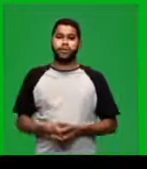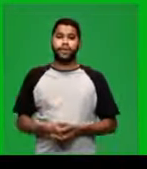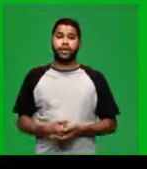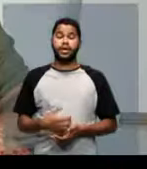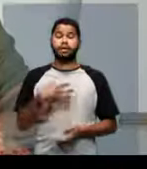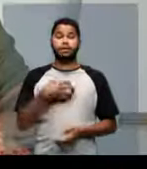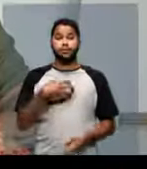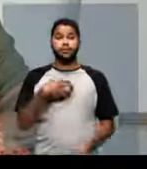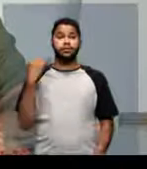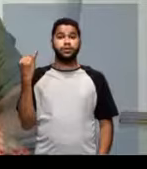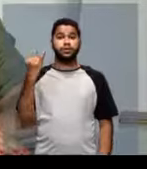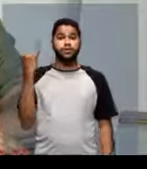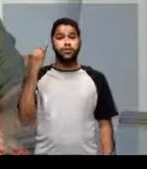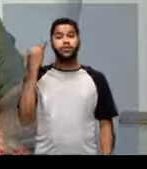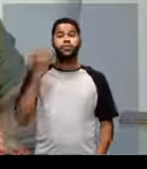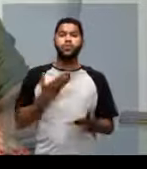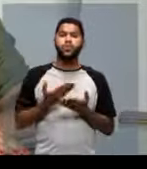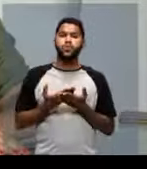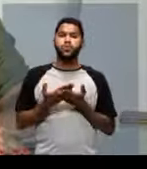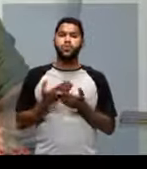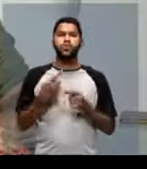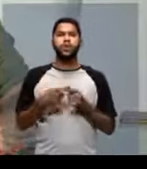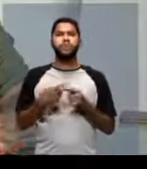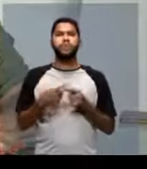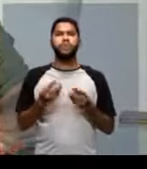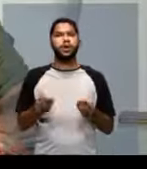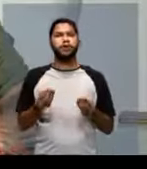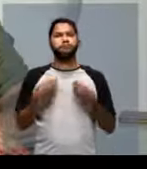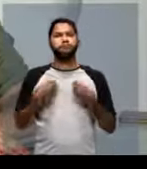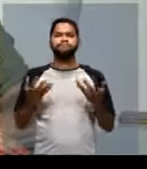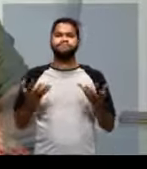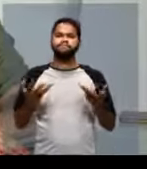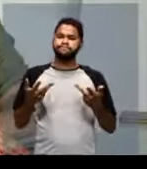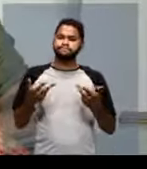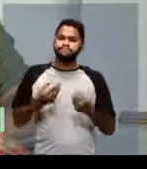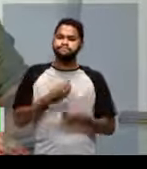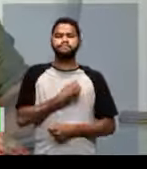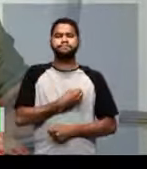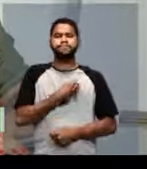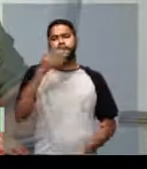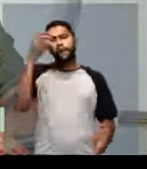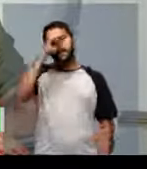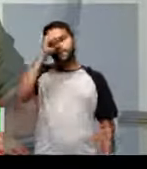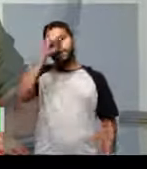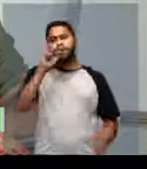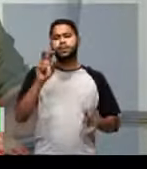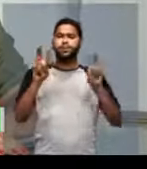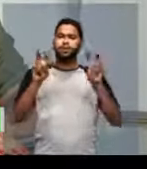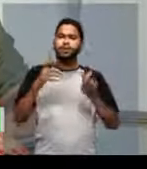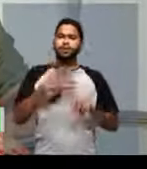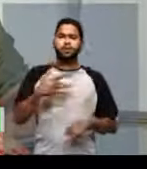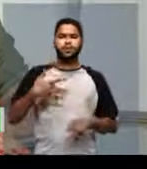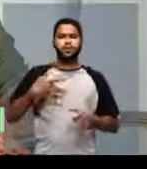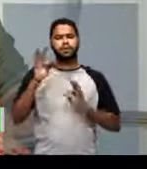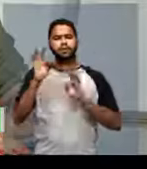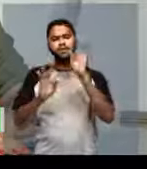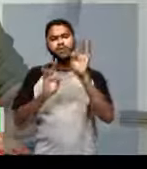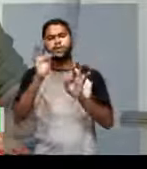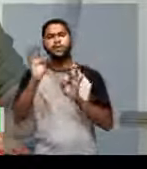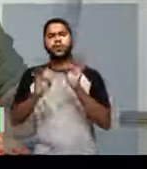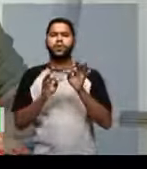é muito importante estudar porque ela nos dá qualidade de vida, nós aprendemos sobre saúde, sobre tecnologia,